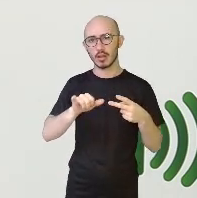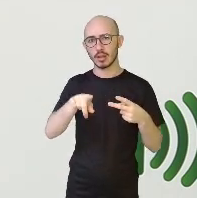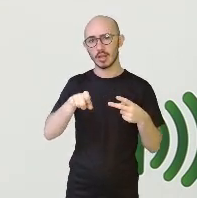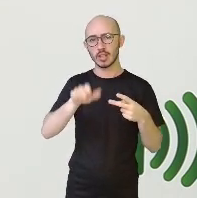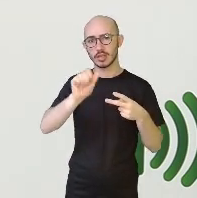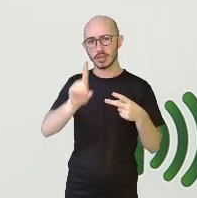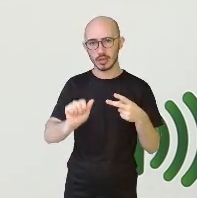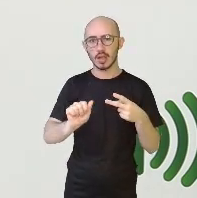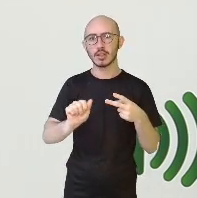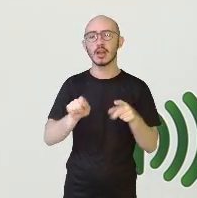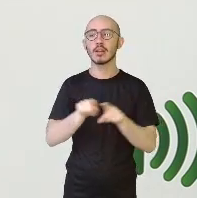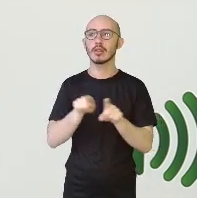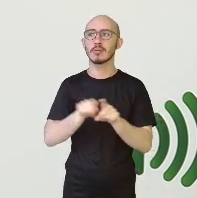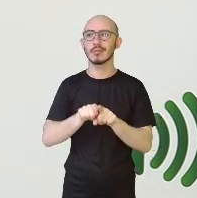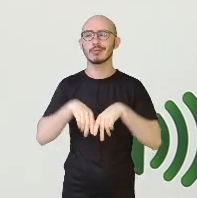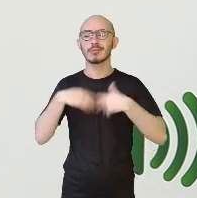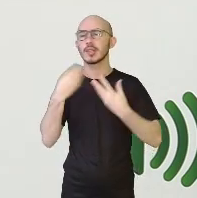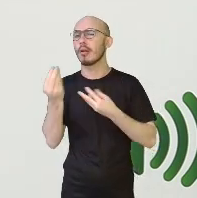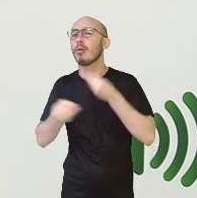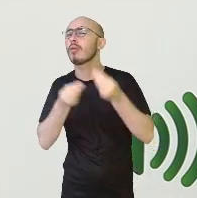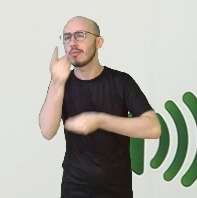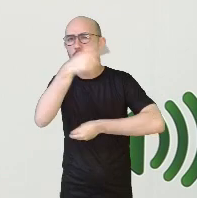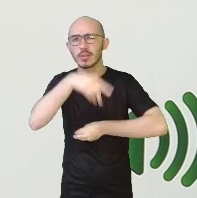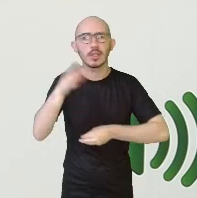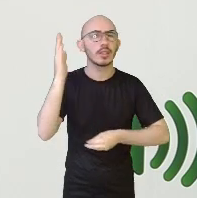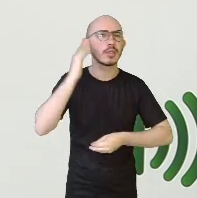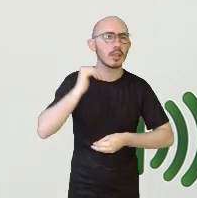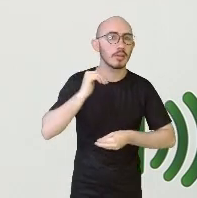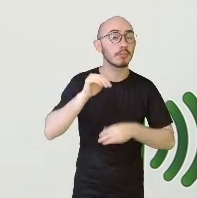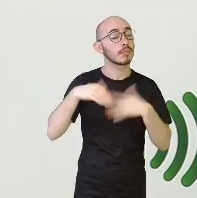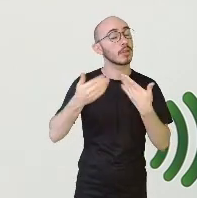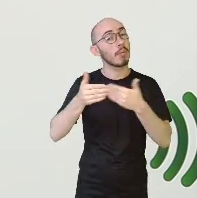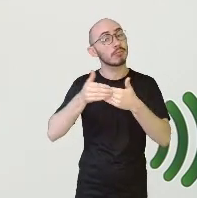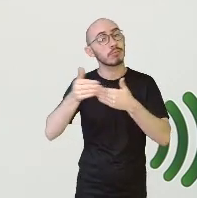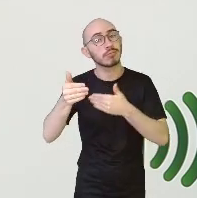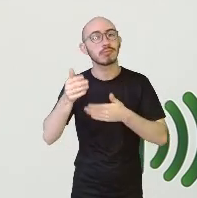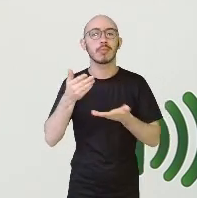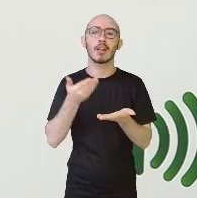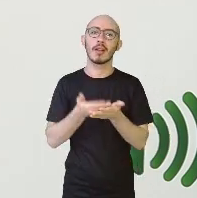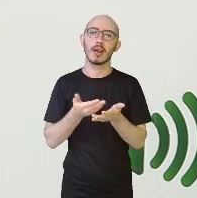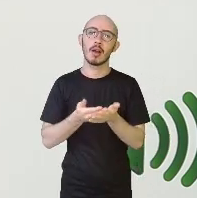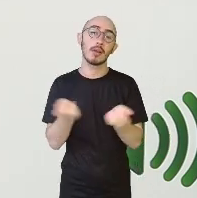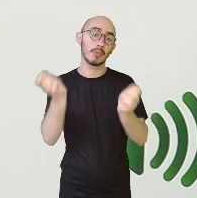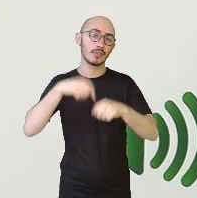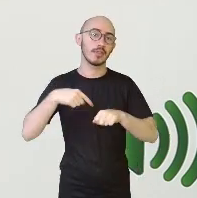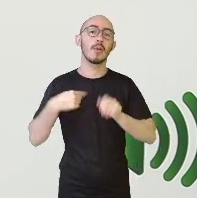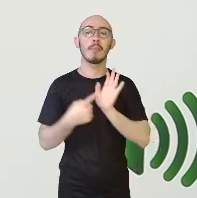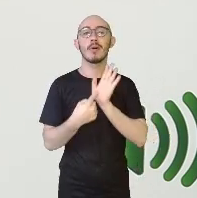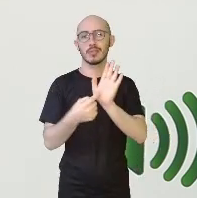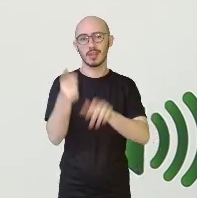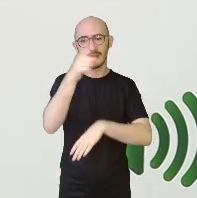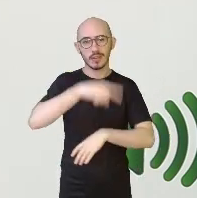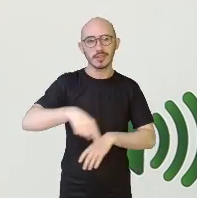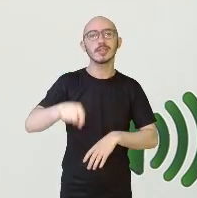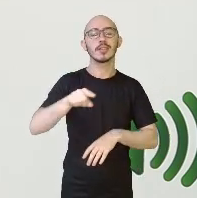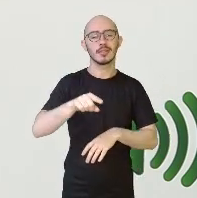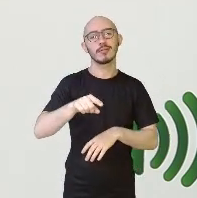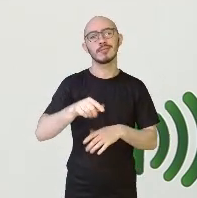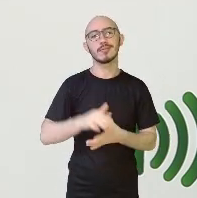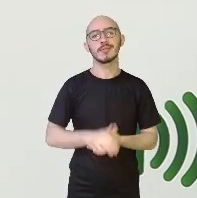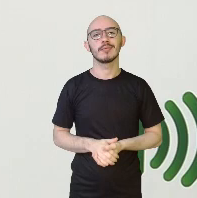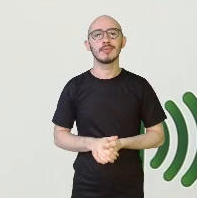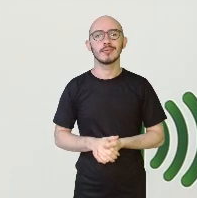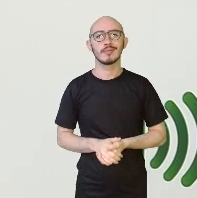da queixada? Eu vou pensar direitinho aqui, numa próxima aula, quem sabe, mostrar o movimento da queixada para